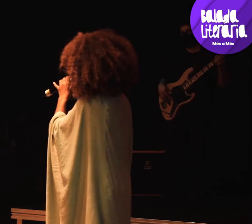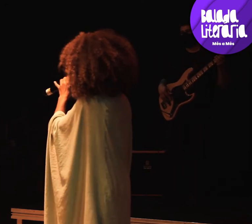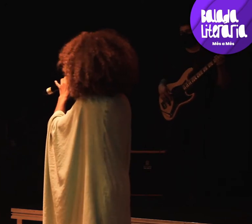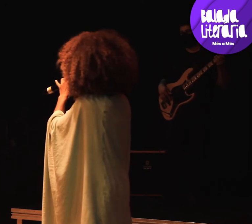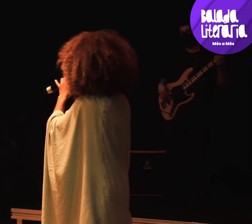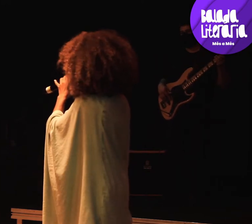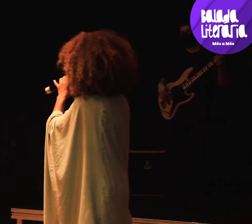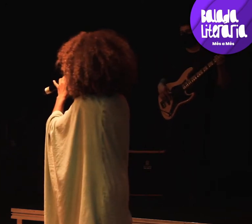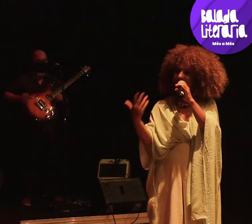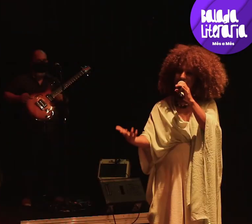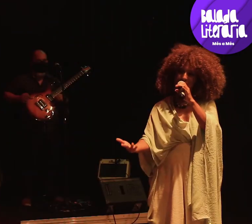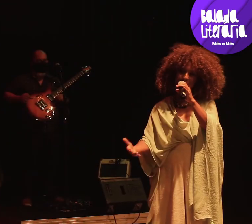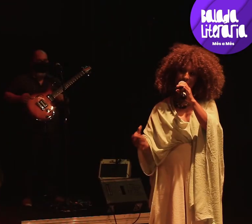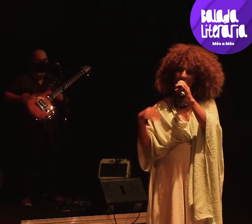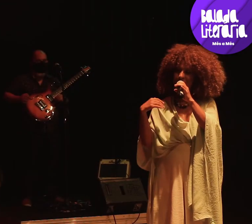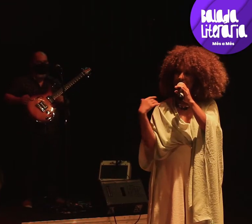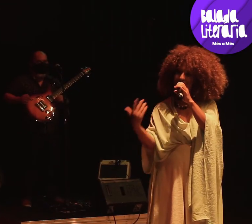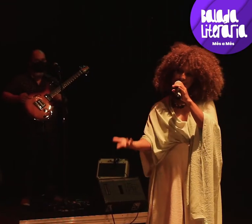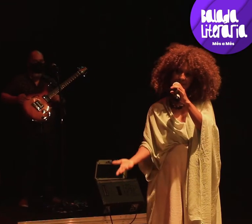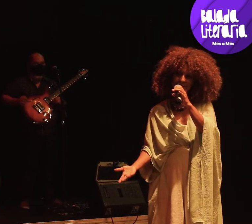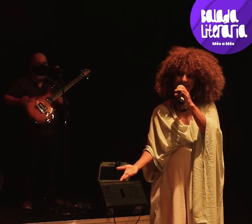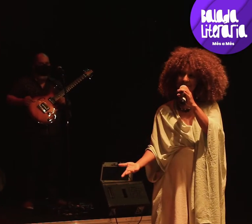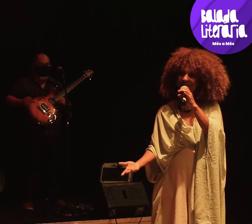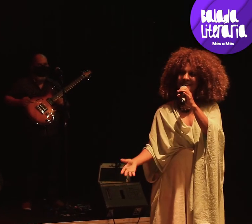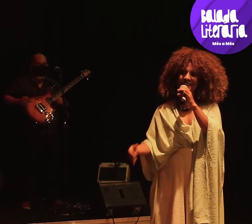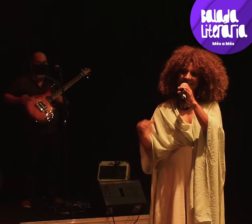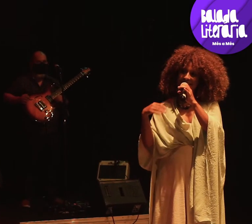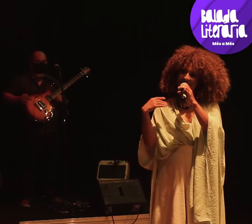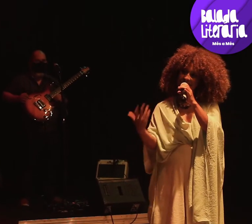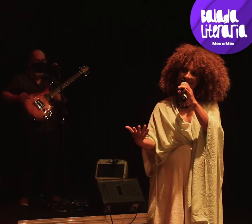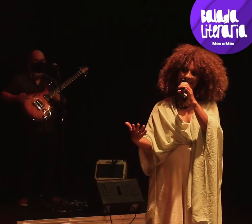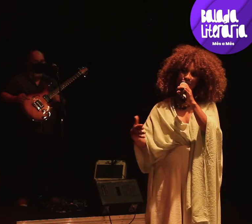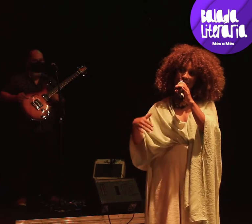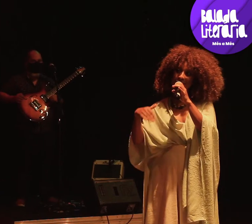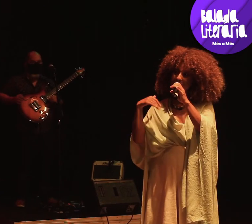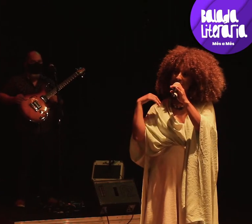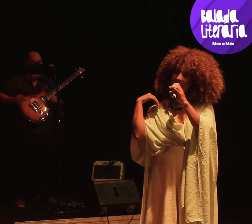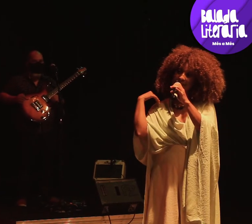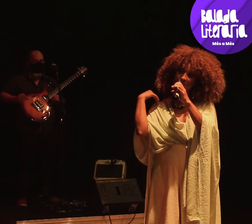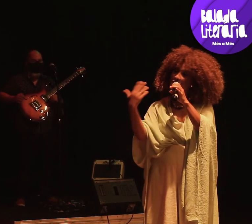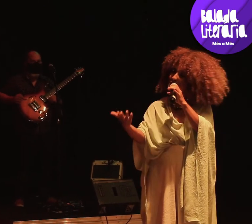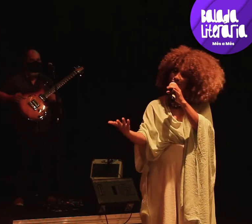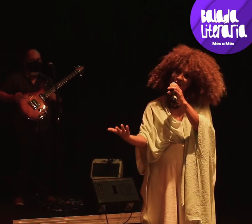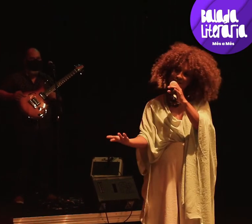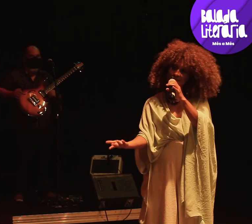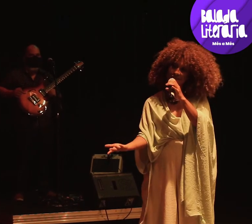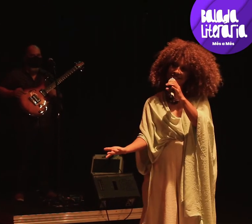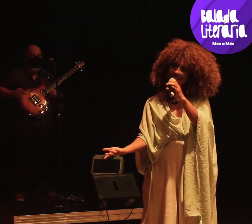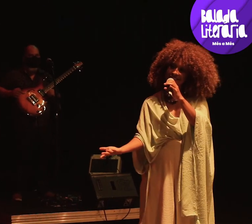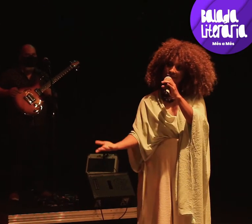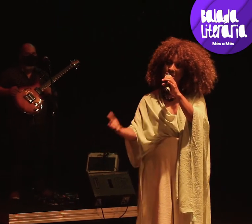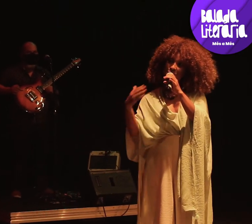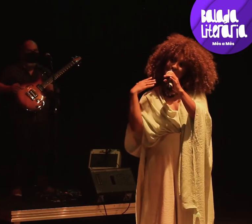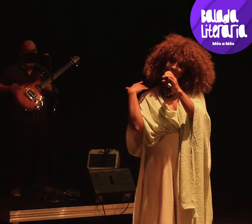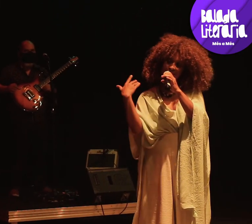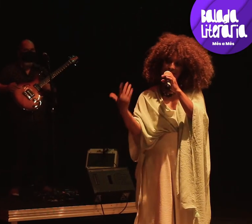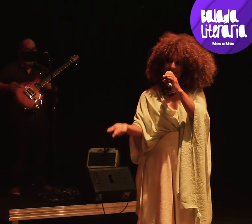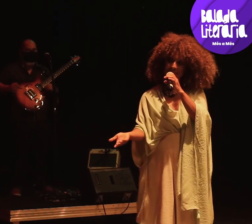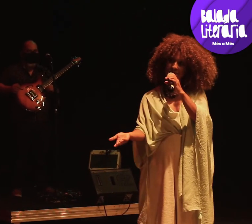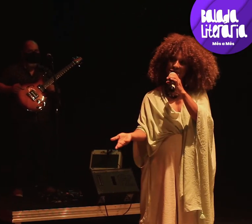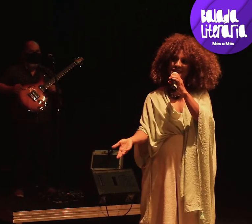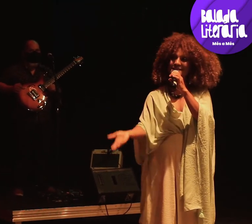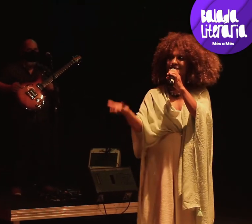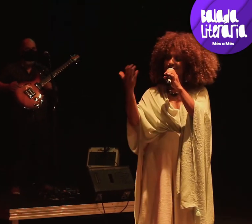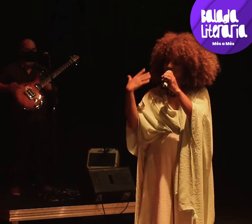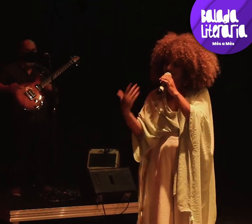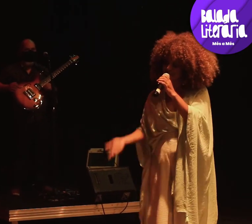feliz, que eu te acho uma cantora incrível, que eu sou muito fã do seu trabalho. E quero de verdade que a gente ainda possa aprender muitas coisas juntos, sobretudo a